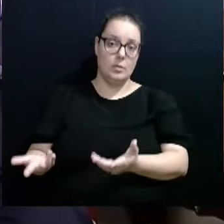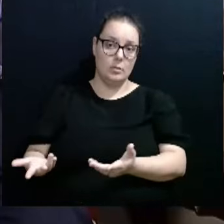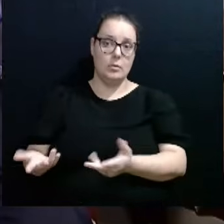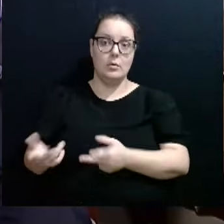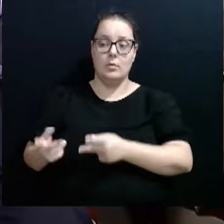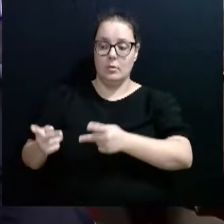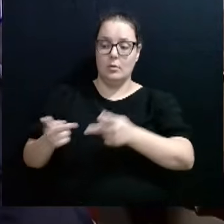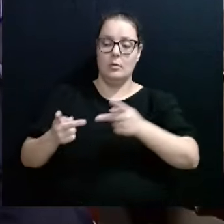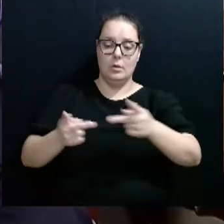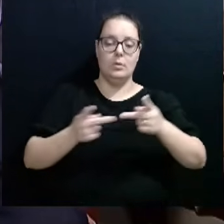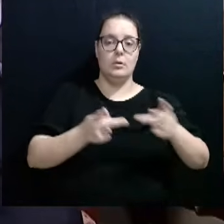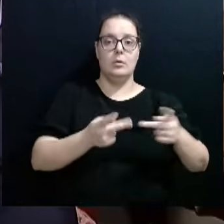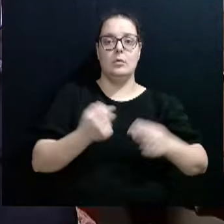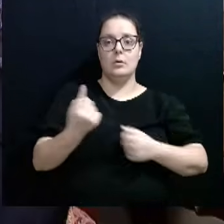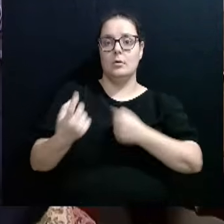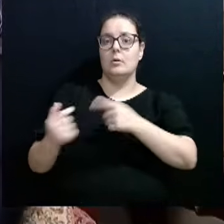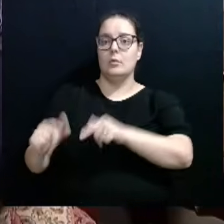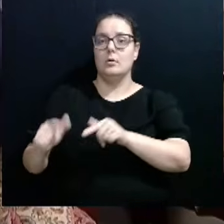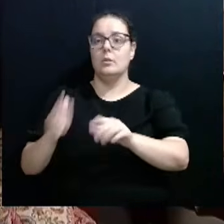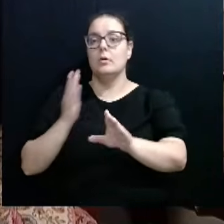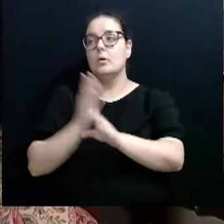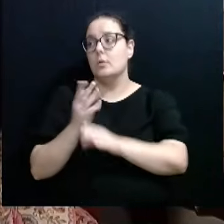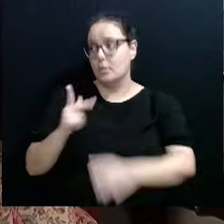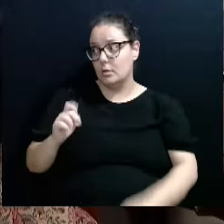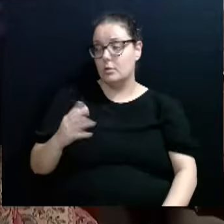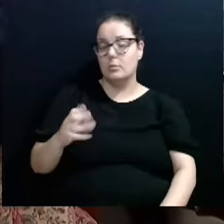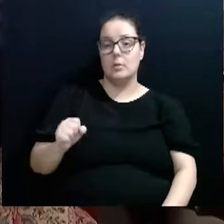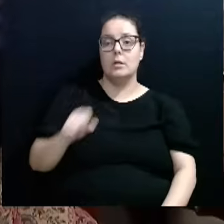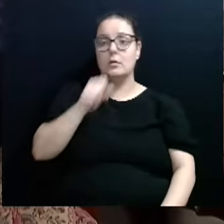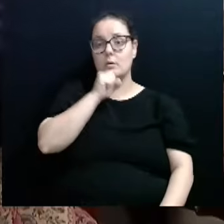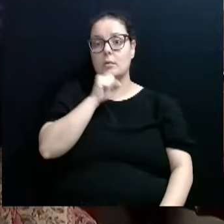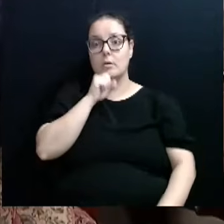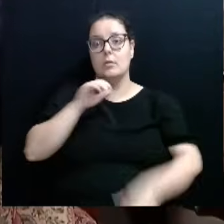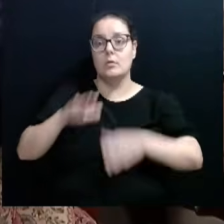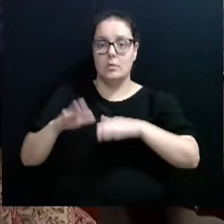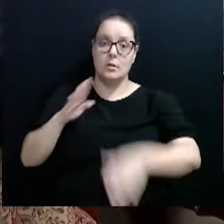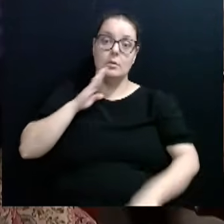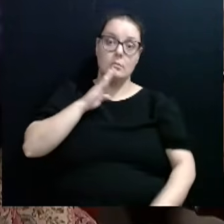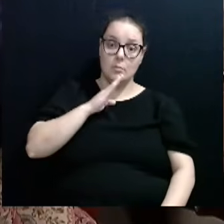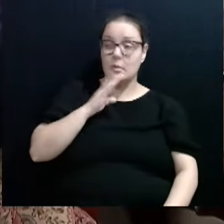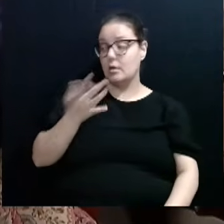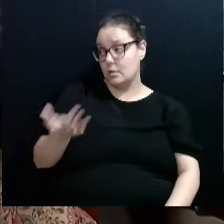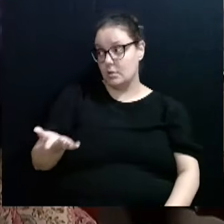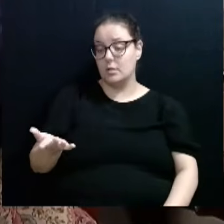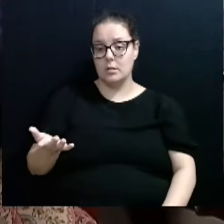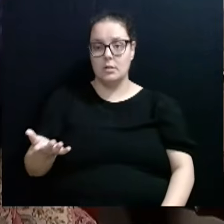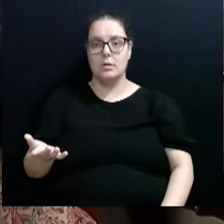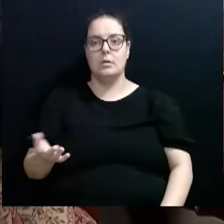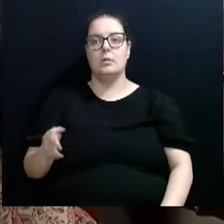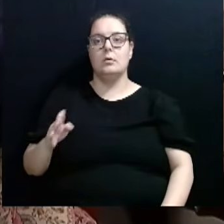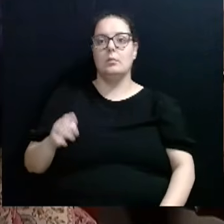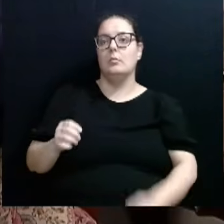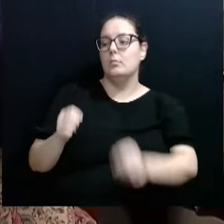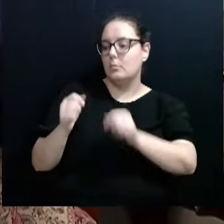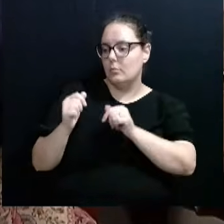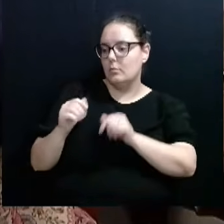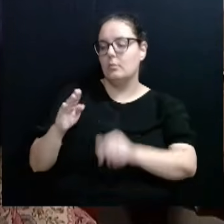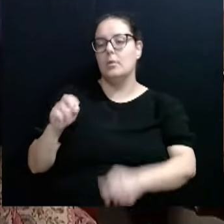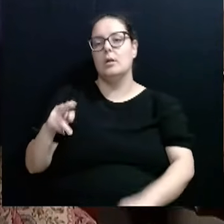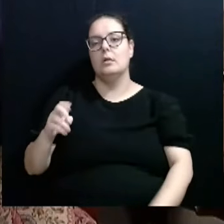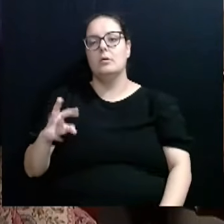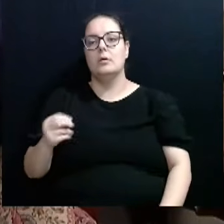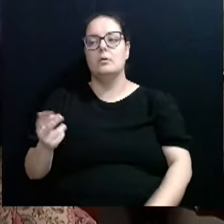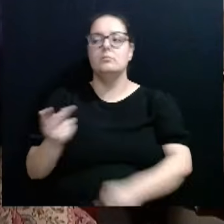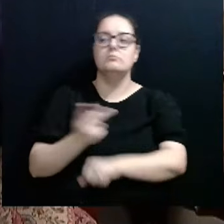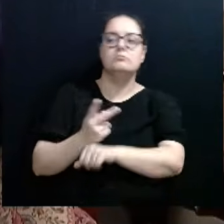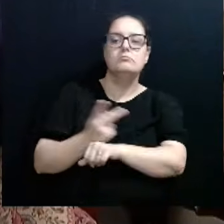alguns lugares que achava peças antigas, às vezes até bazares mesmo, bazares beneficentes, também já garimpava alguma coisa na